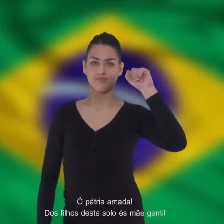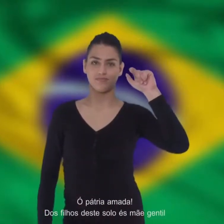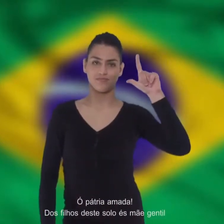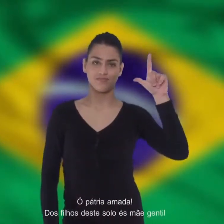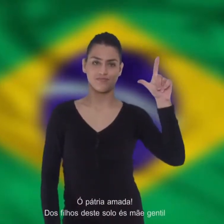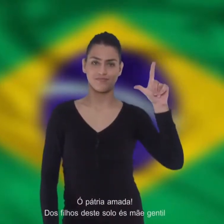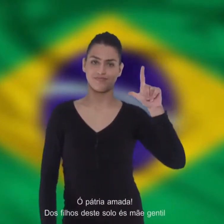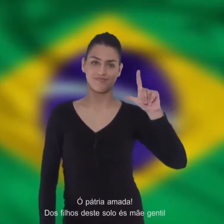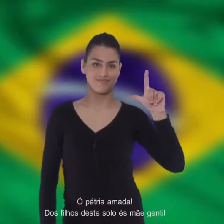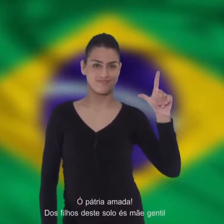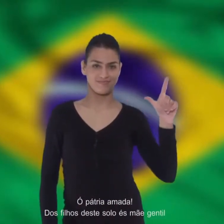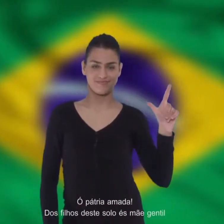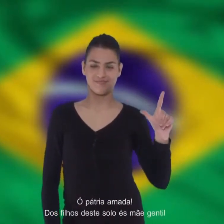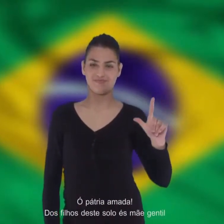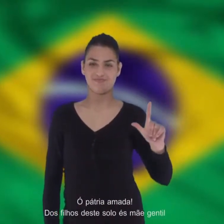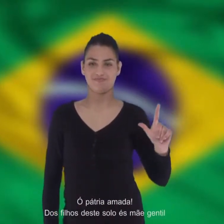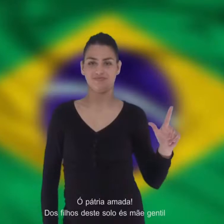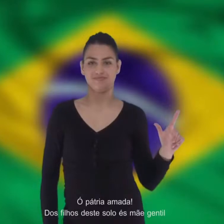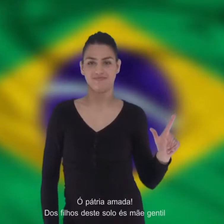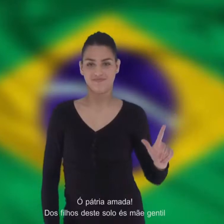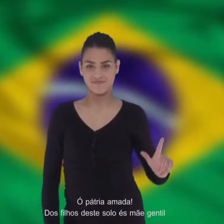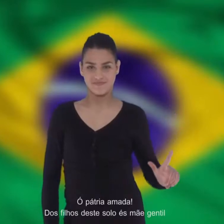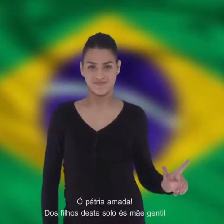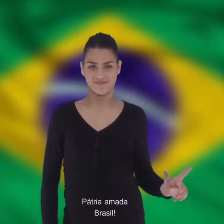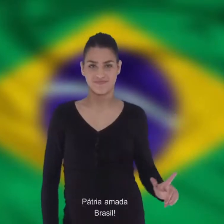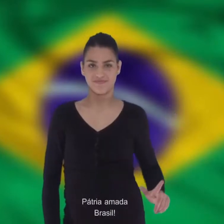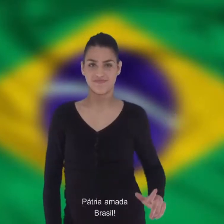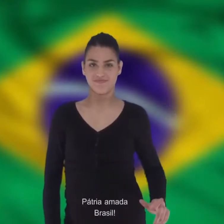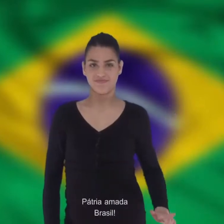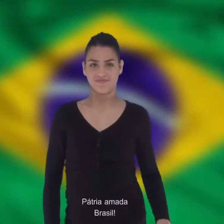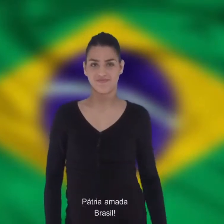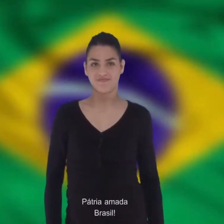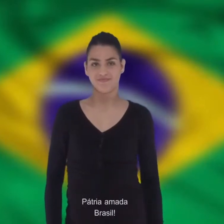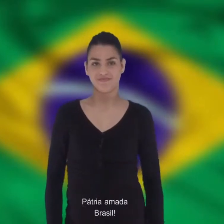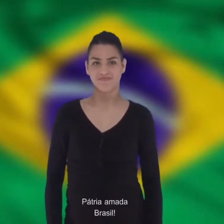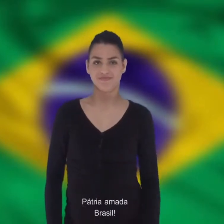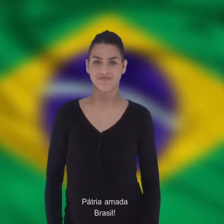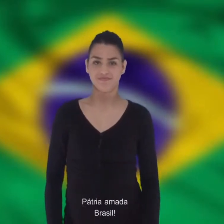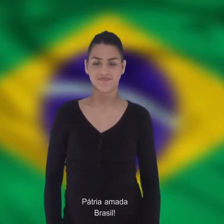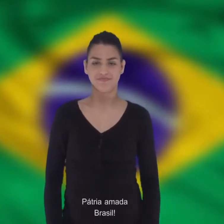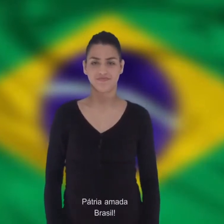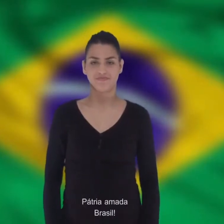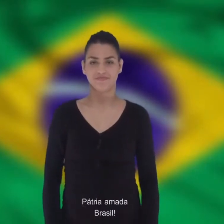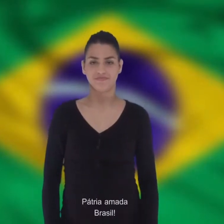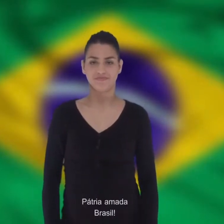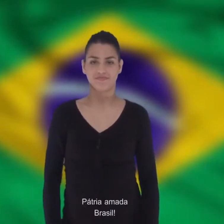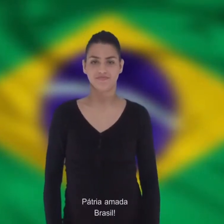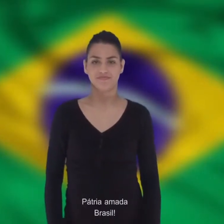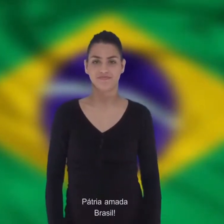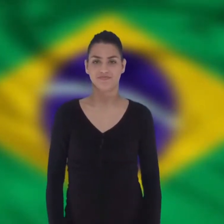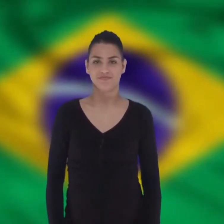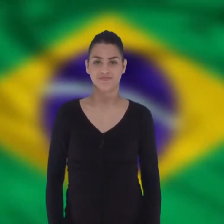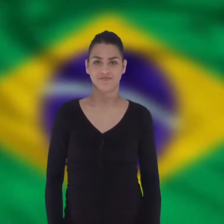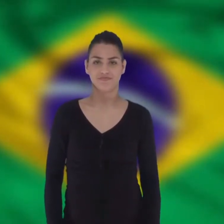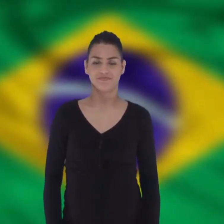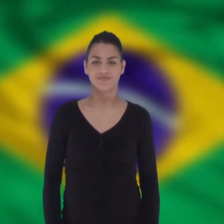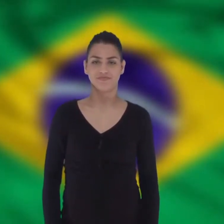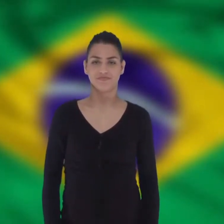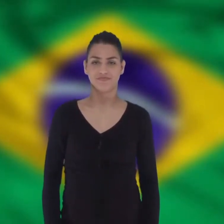acabado. Os filhos desse sol, és grande, de pátria amada.